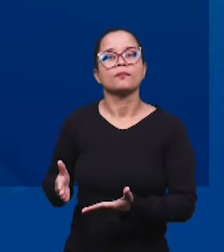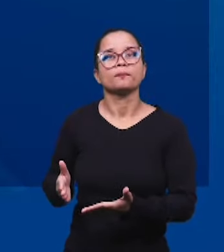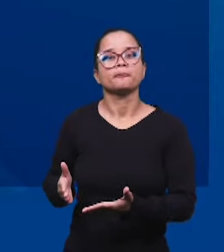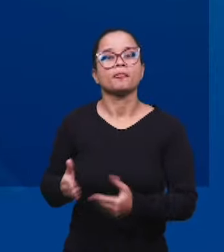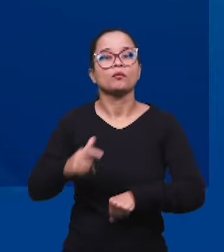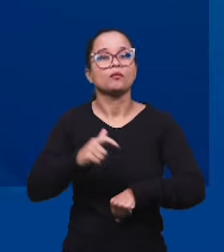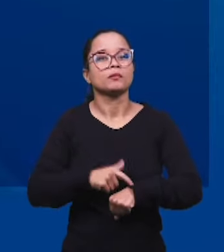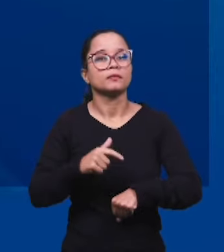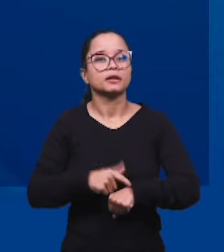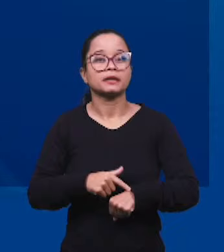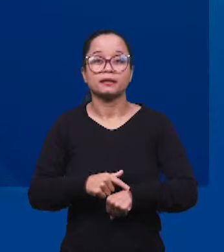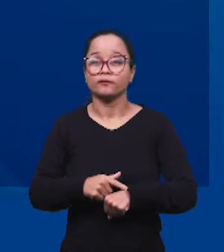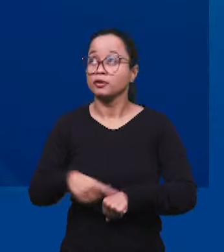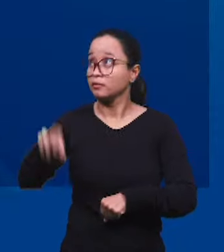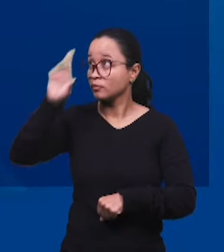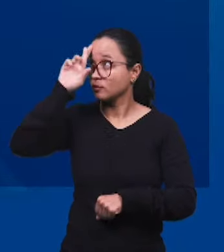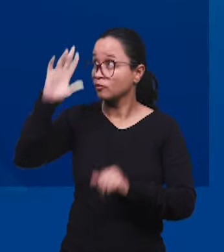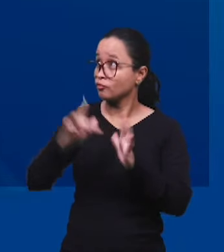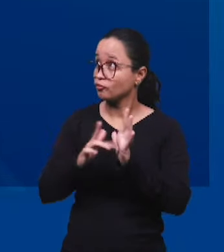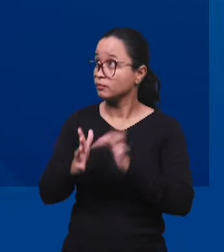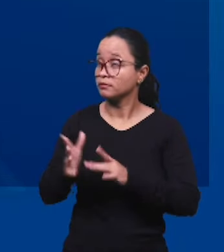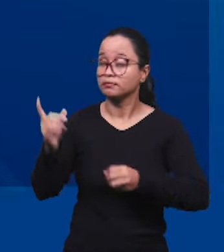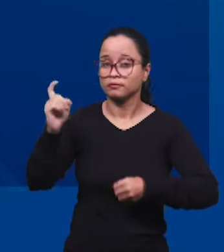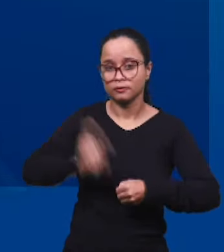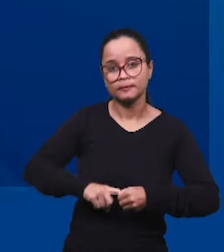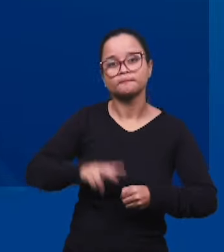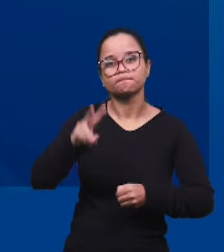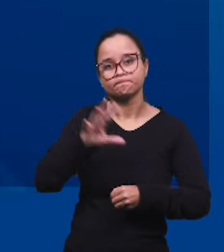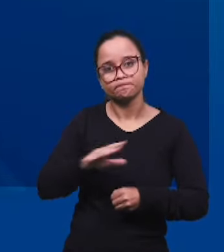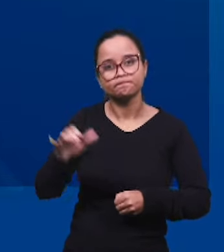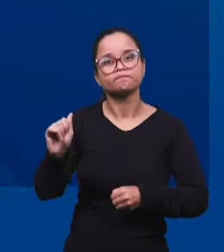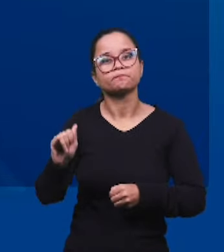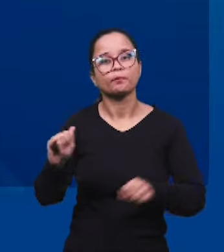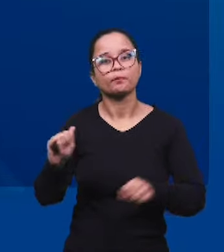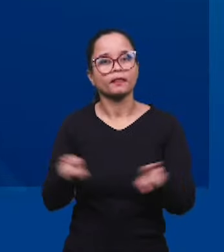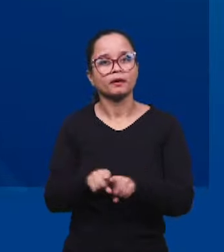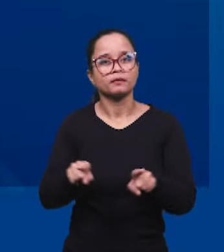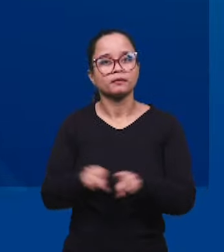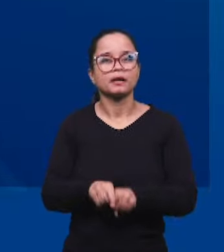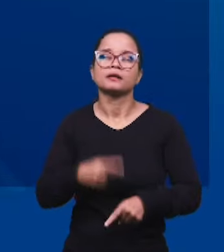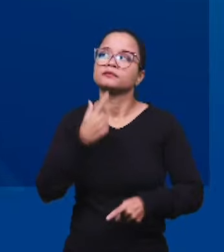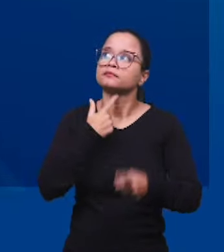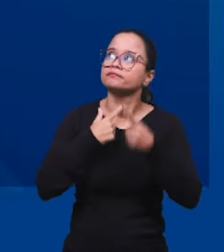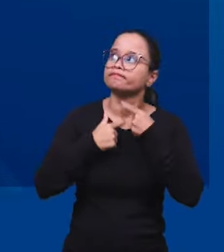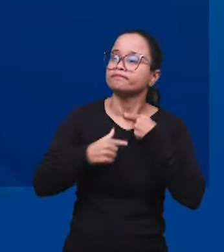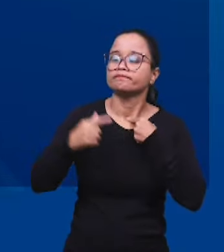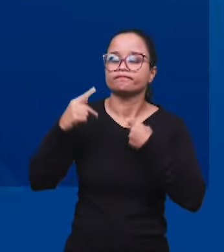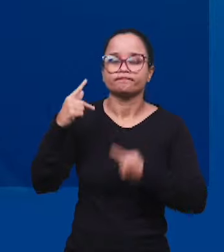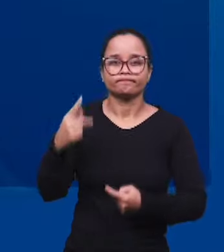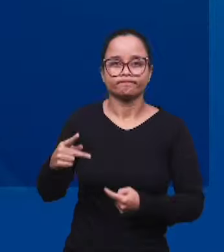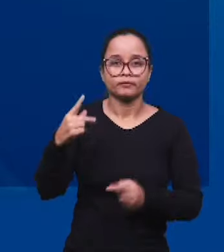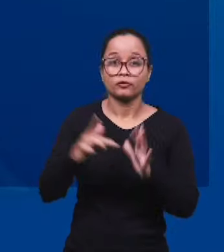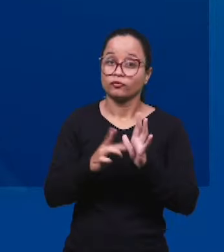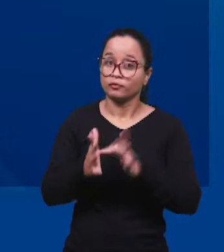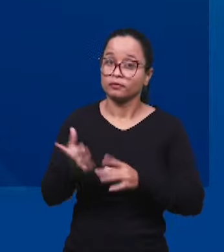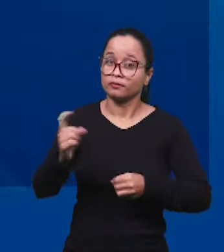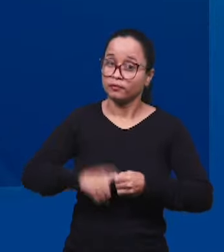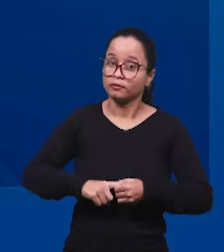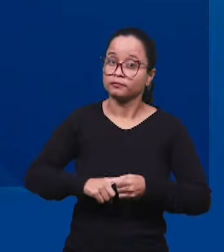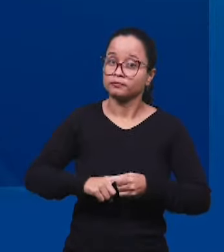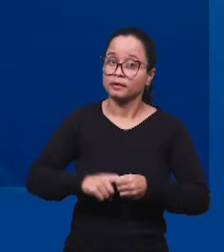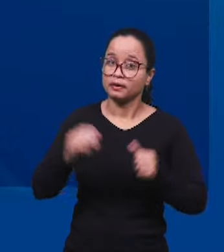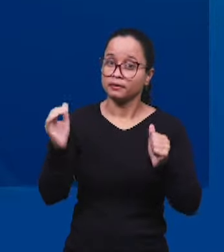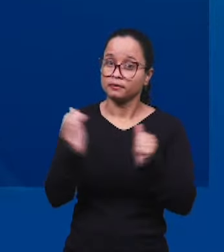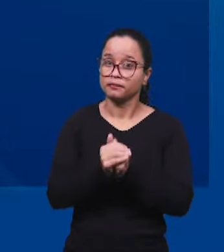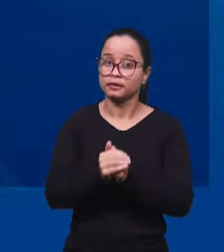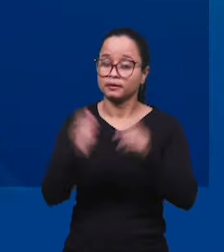ela diz, ora vem Senhor Jesus, ela expressa o seu desejo de que Jesus venha.